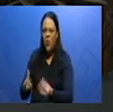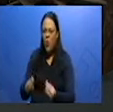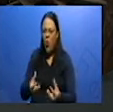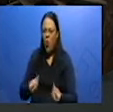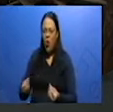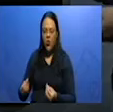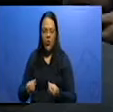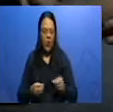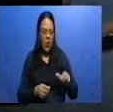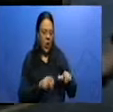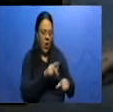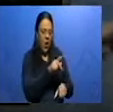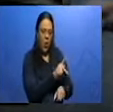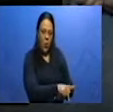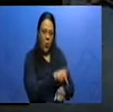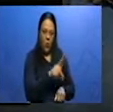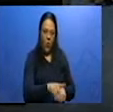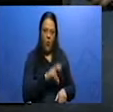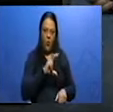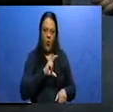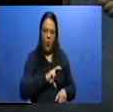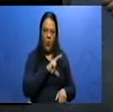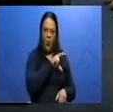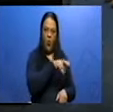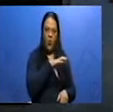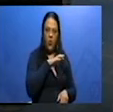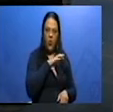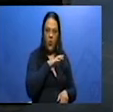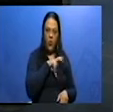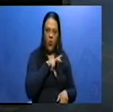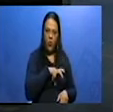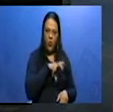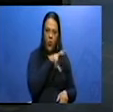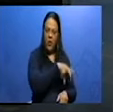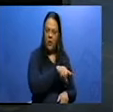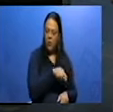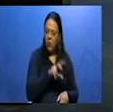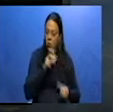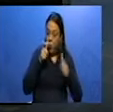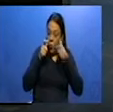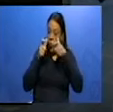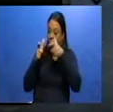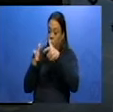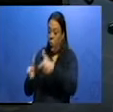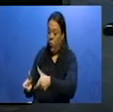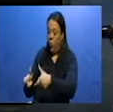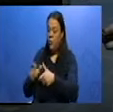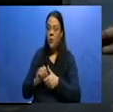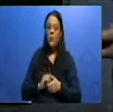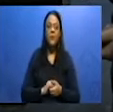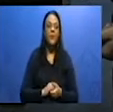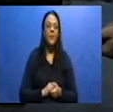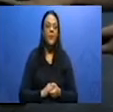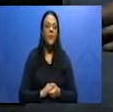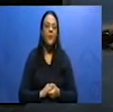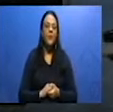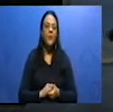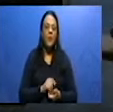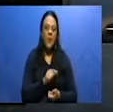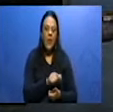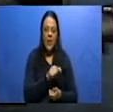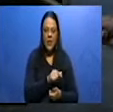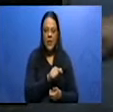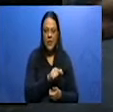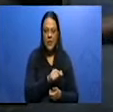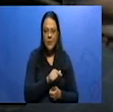né? Os portugueses estabeleciam contato com o povo africano na costa africana. Costa, pessoal, é o